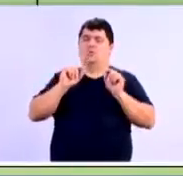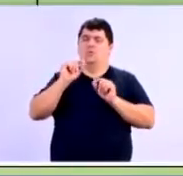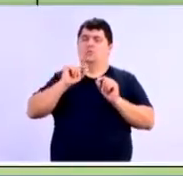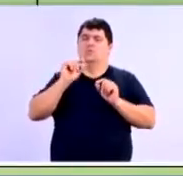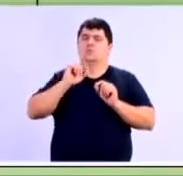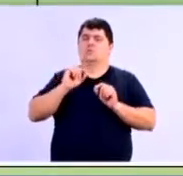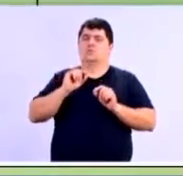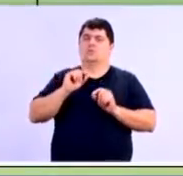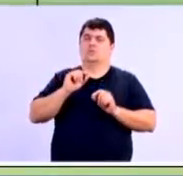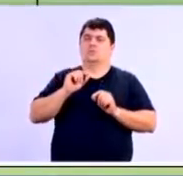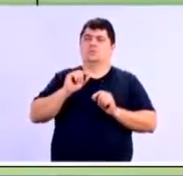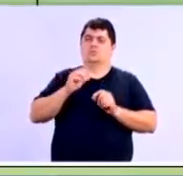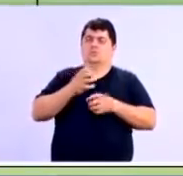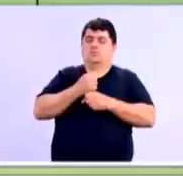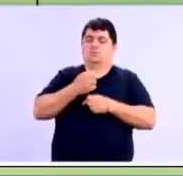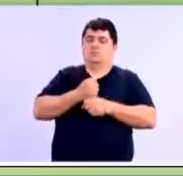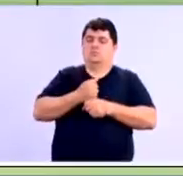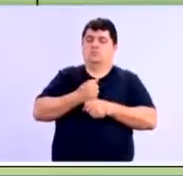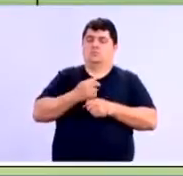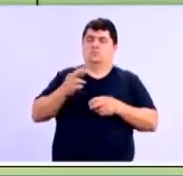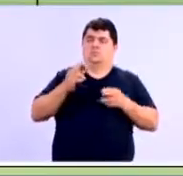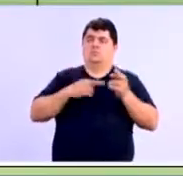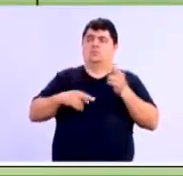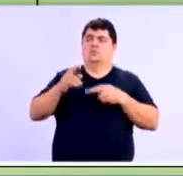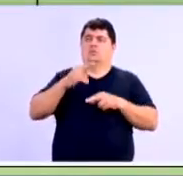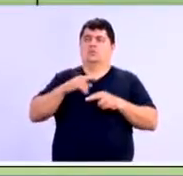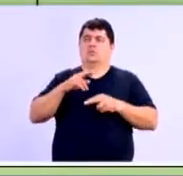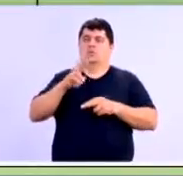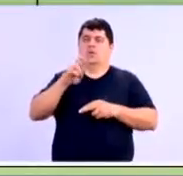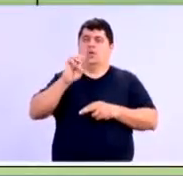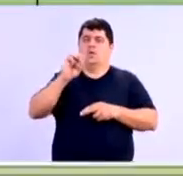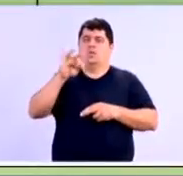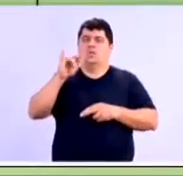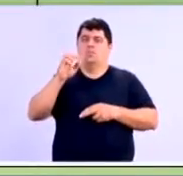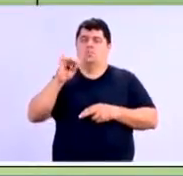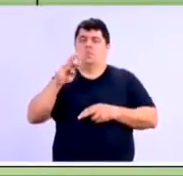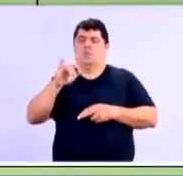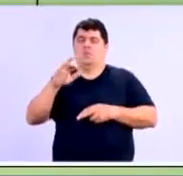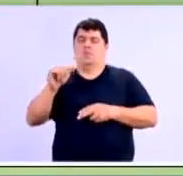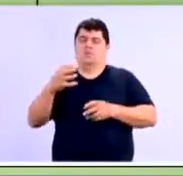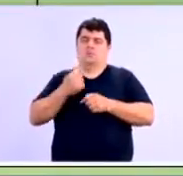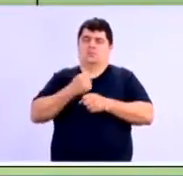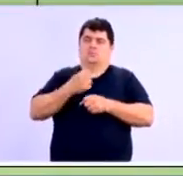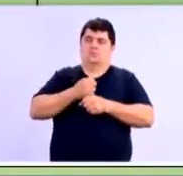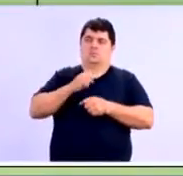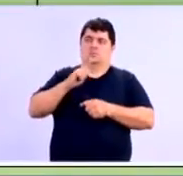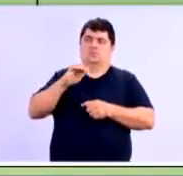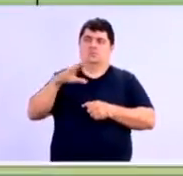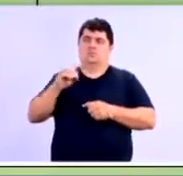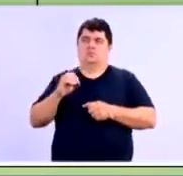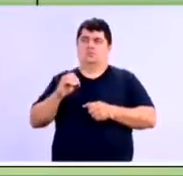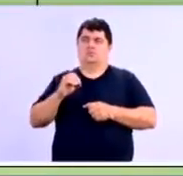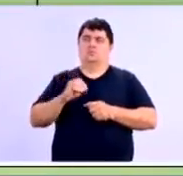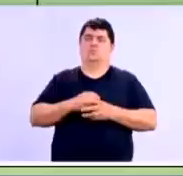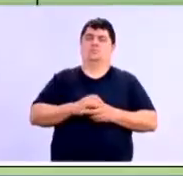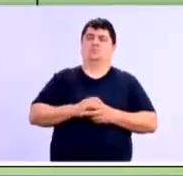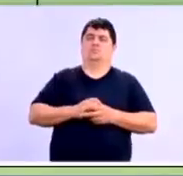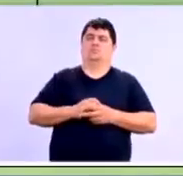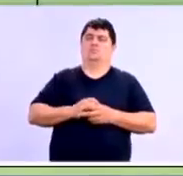fazer? Agora a gente vai calcular o retorno, a rentabilidade estabelecida através da conta do giro do ativo. Ok? Vamos lá?